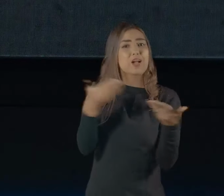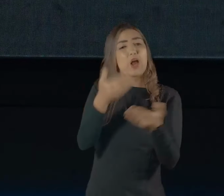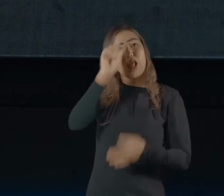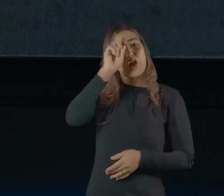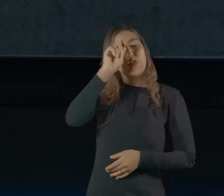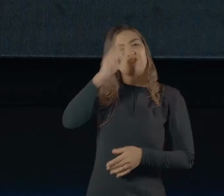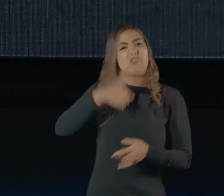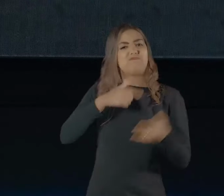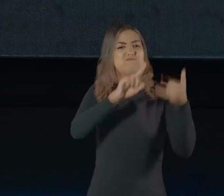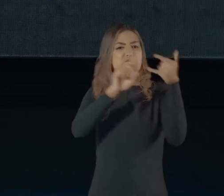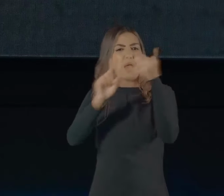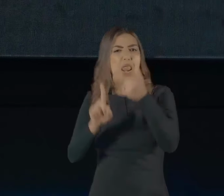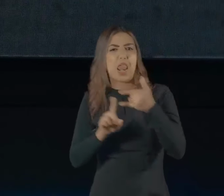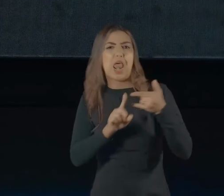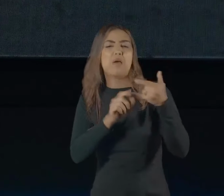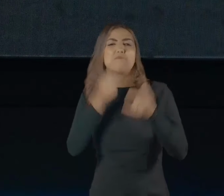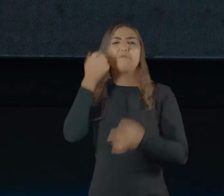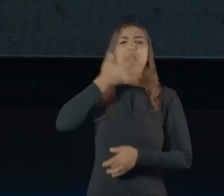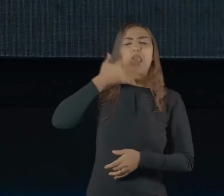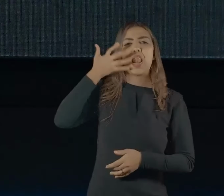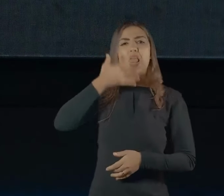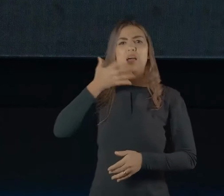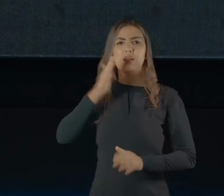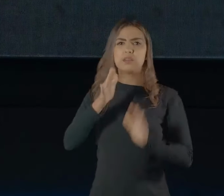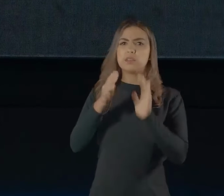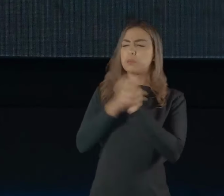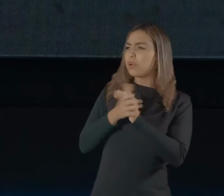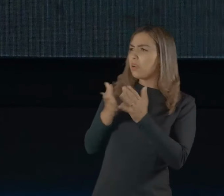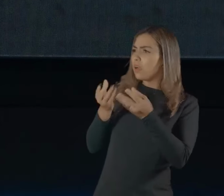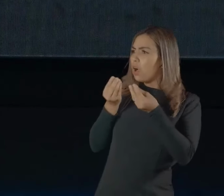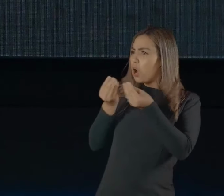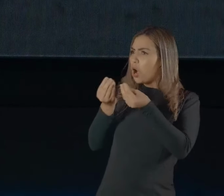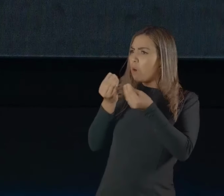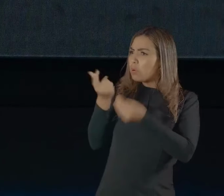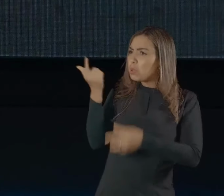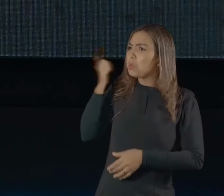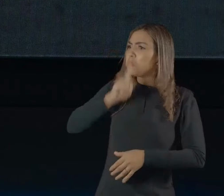isso? Que gás é esse? Eu falo, Lilian, foi para isso que Deus me chamou.